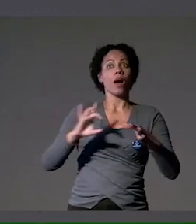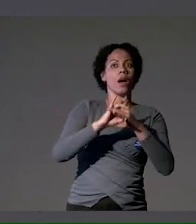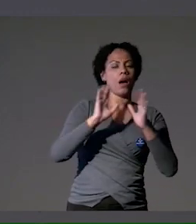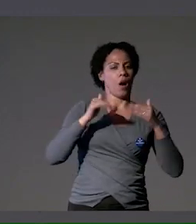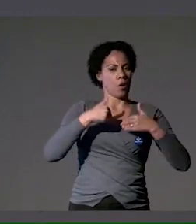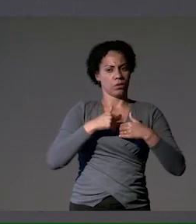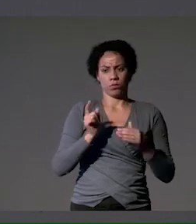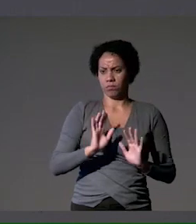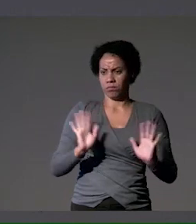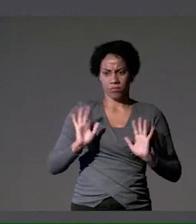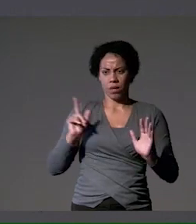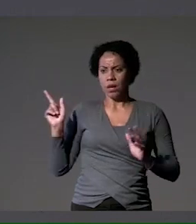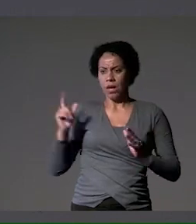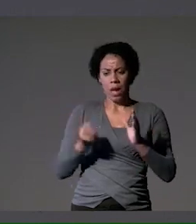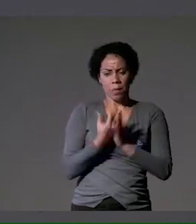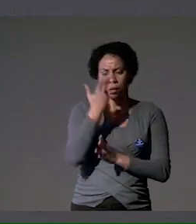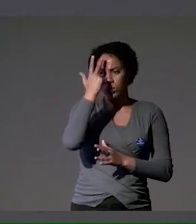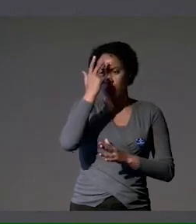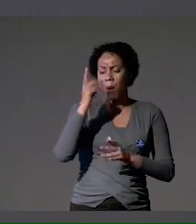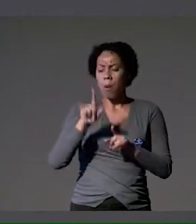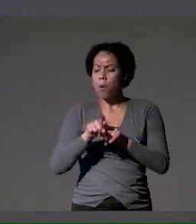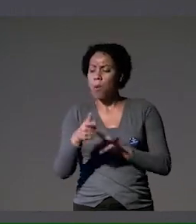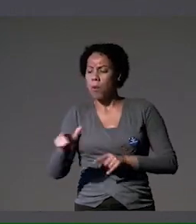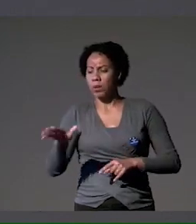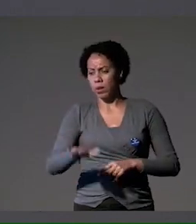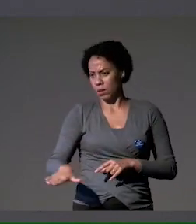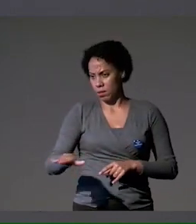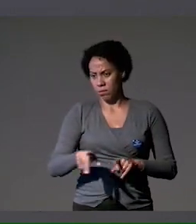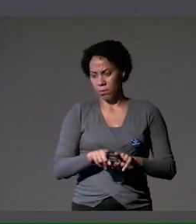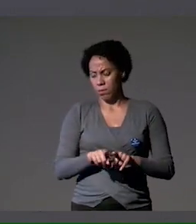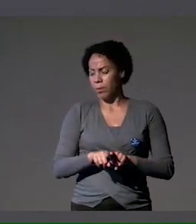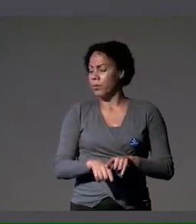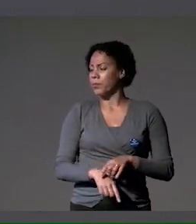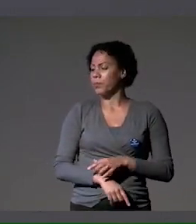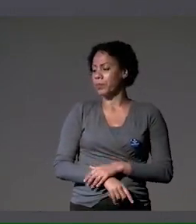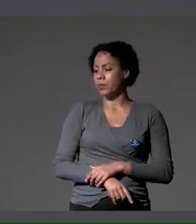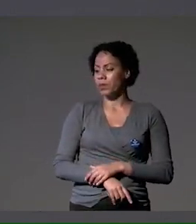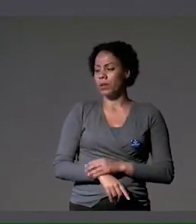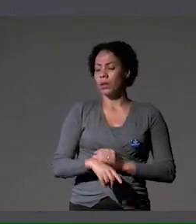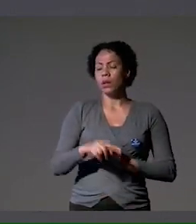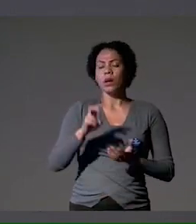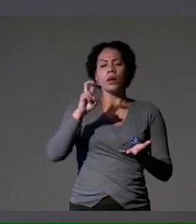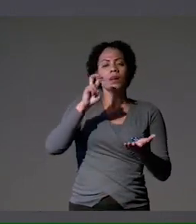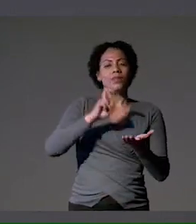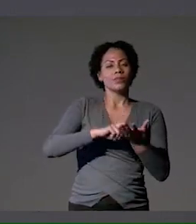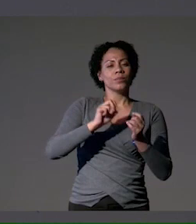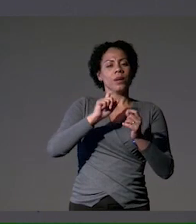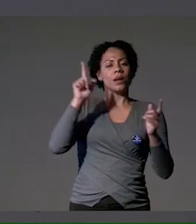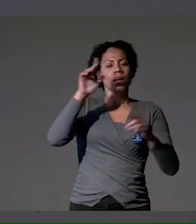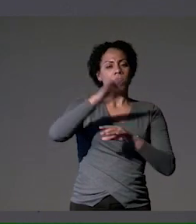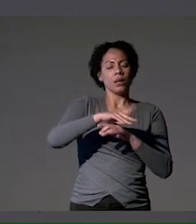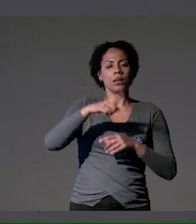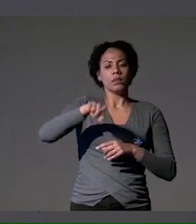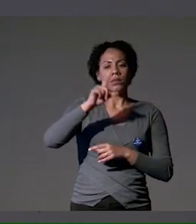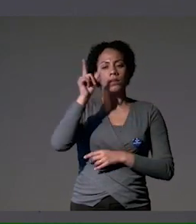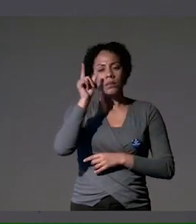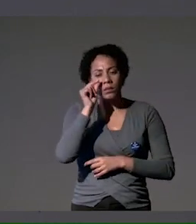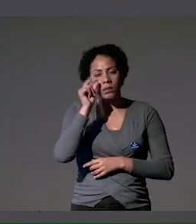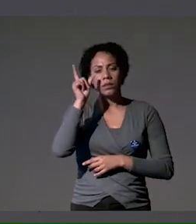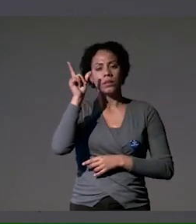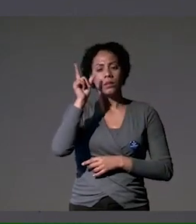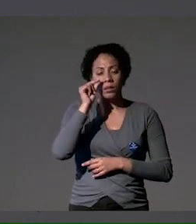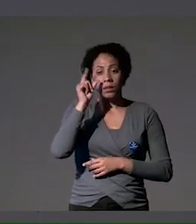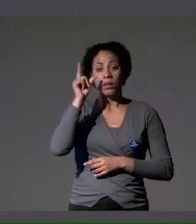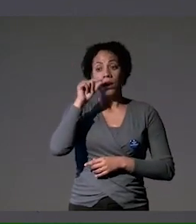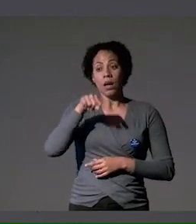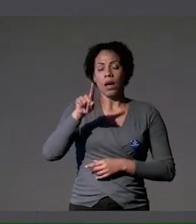autismo, elas apresentam também em outras crianças. A sonolência diurna, para a gente, é sempre muito importante, porque ela sugere que,